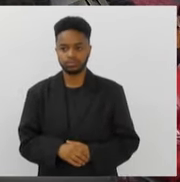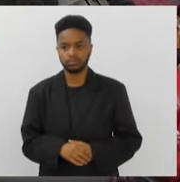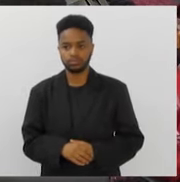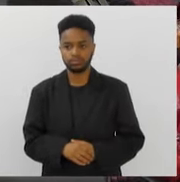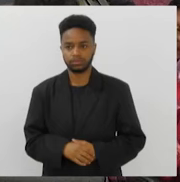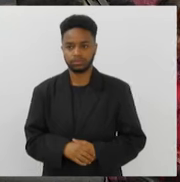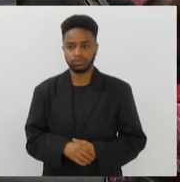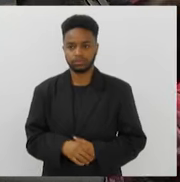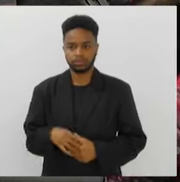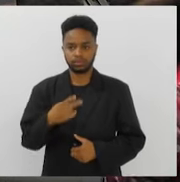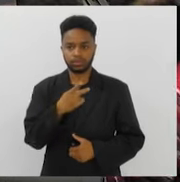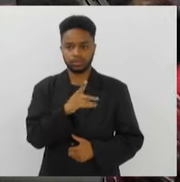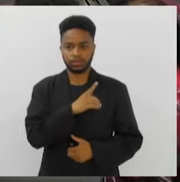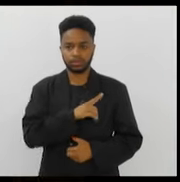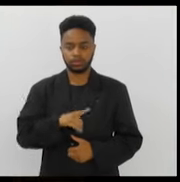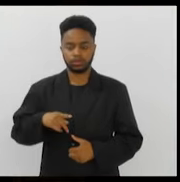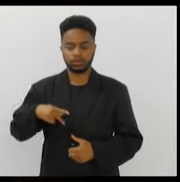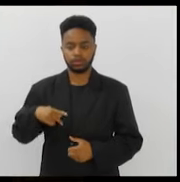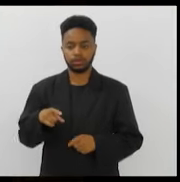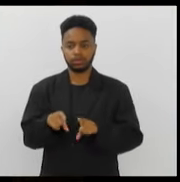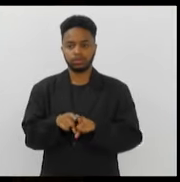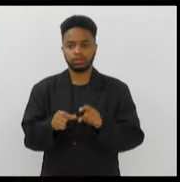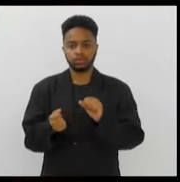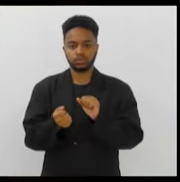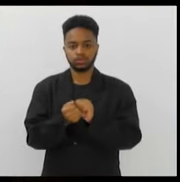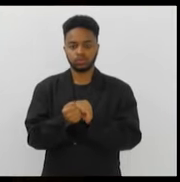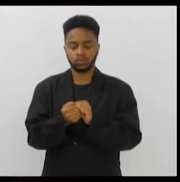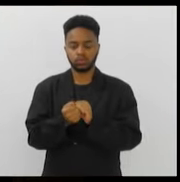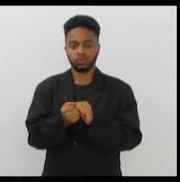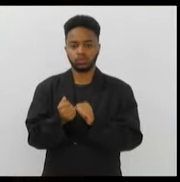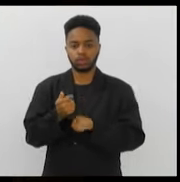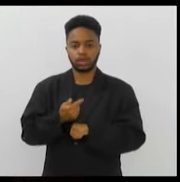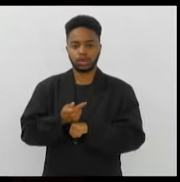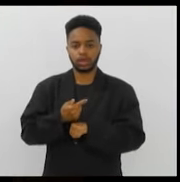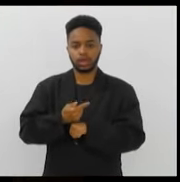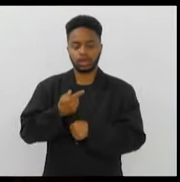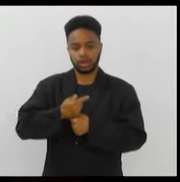Pública em conjunto com uma agremiação política.